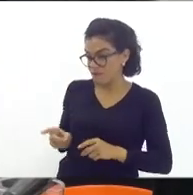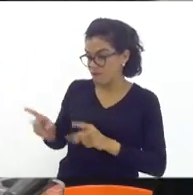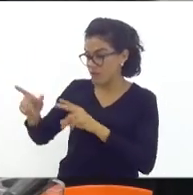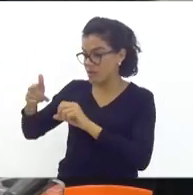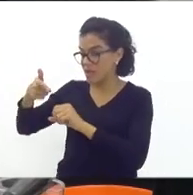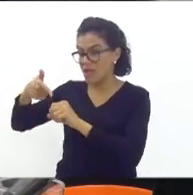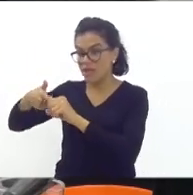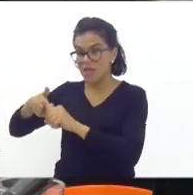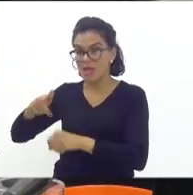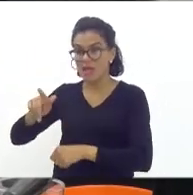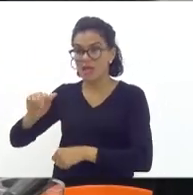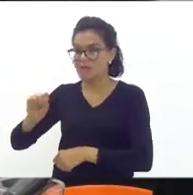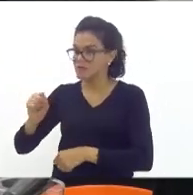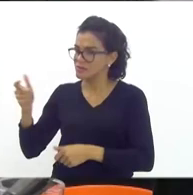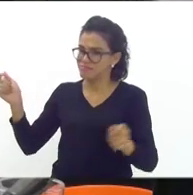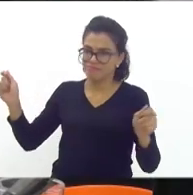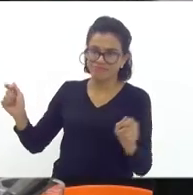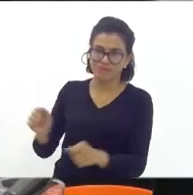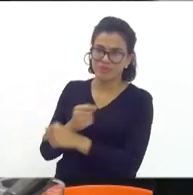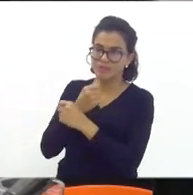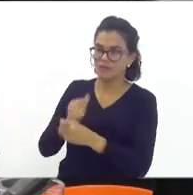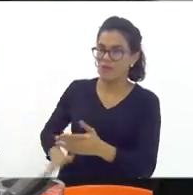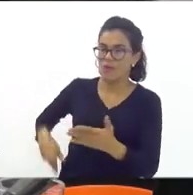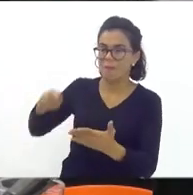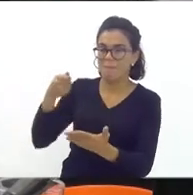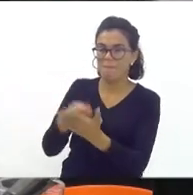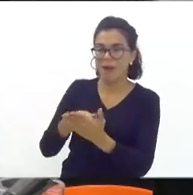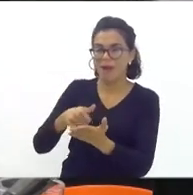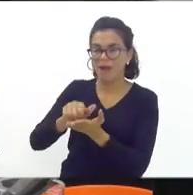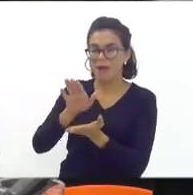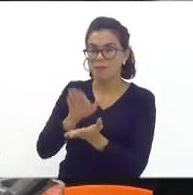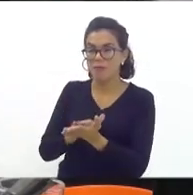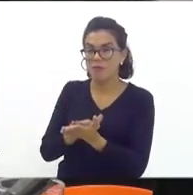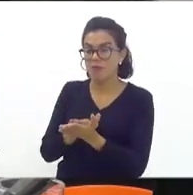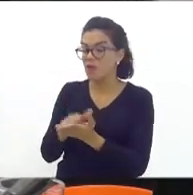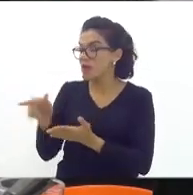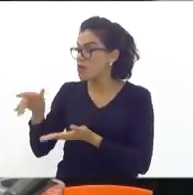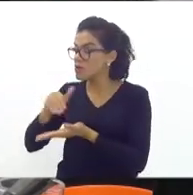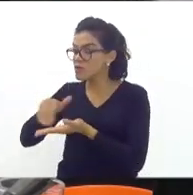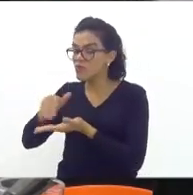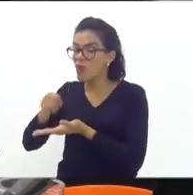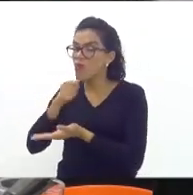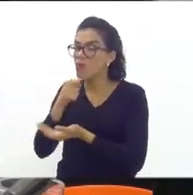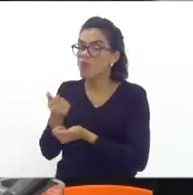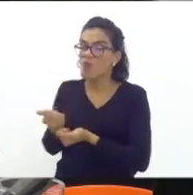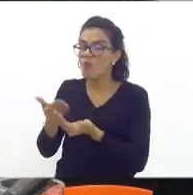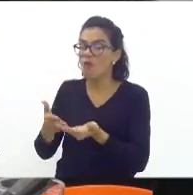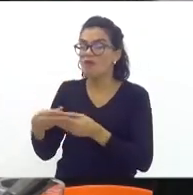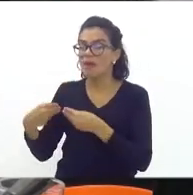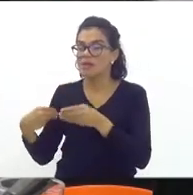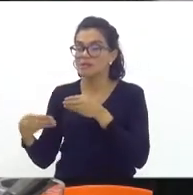de pagar essa multa e o escritório não faz uma flexibilidade para isso porque quem negociar o escritório